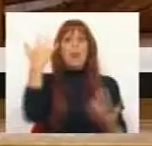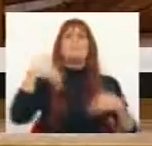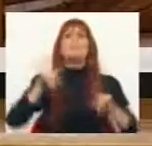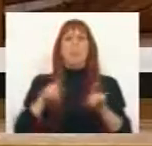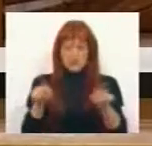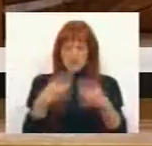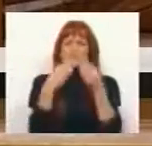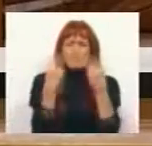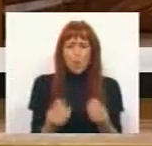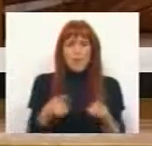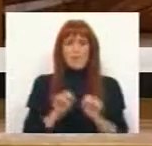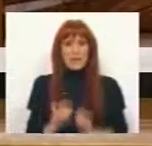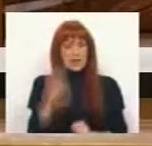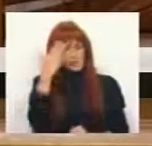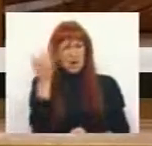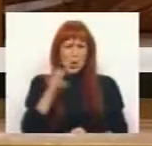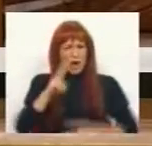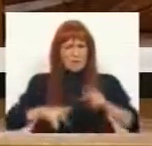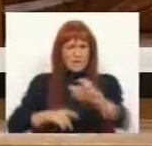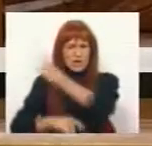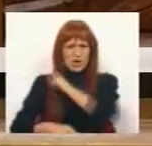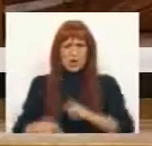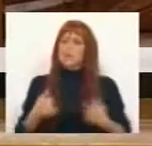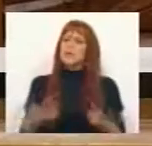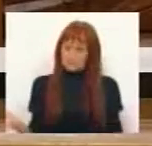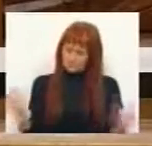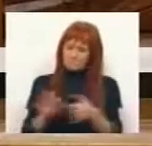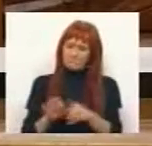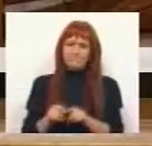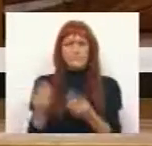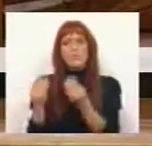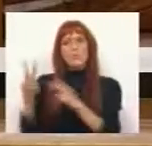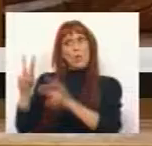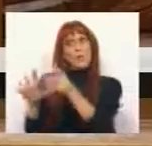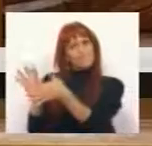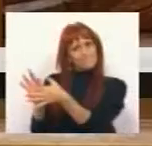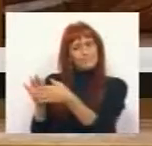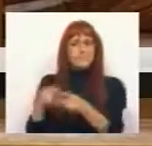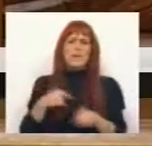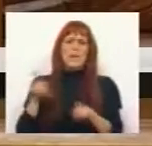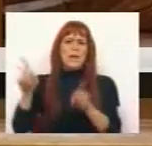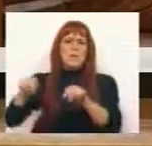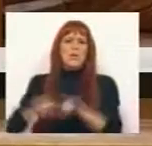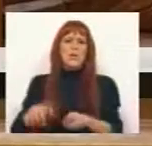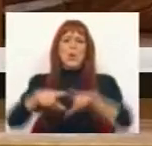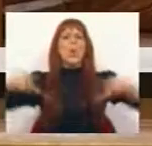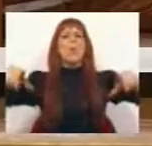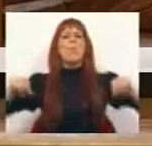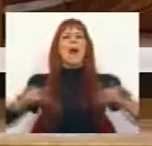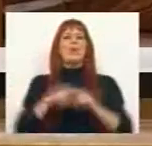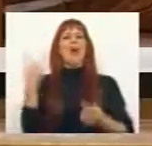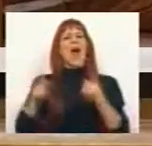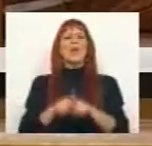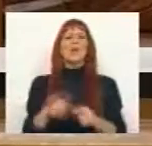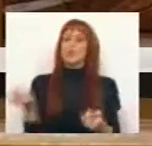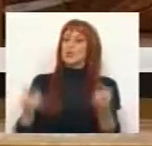para além dessa injustiça e desta imoralidade fiscal que estão associados os paraísos fiscais, eles foram também o palco de